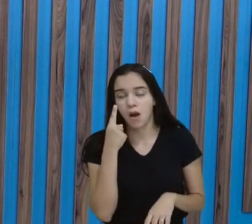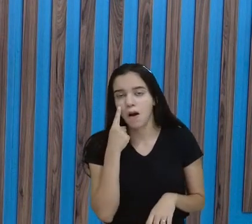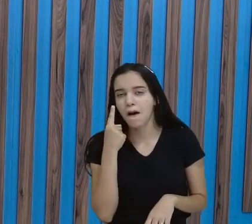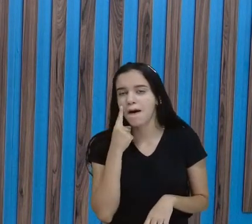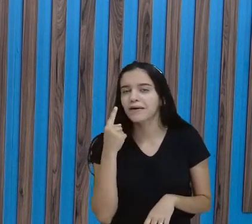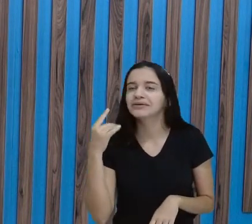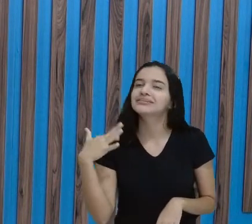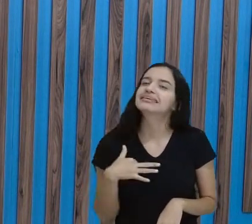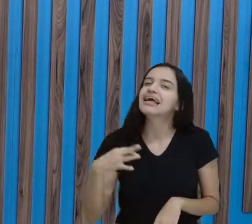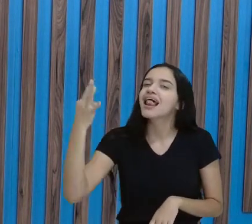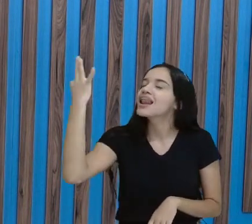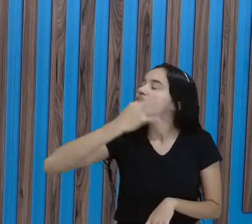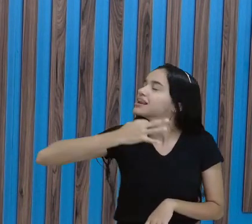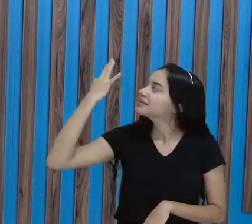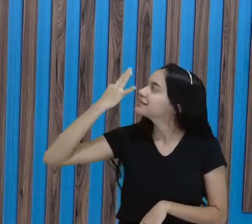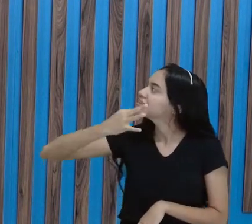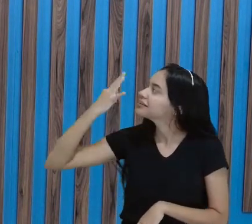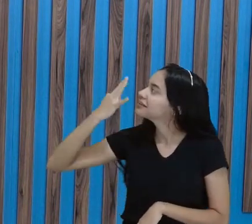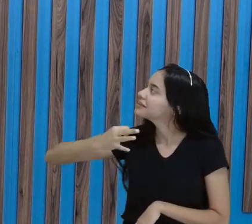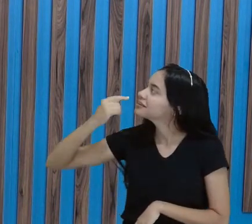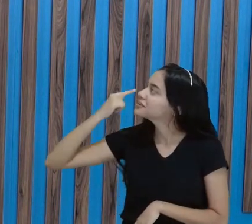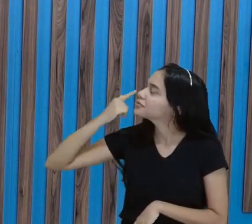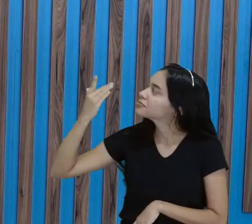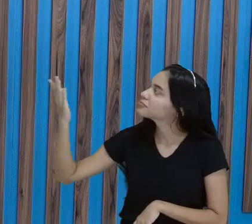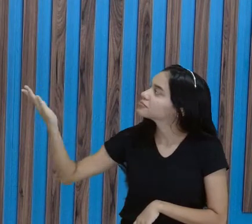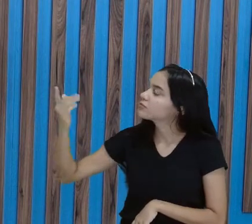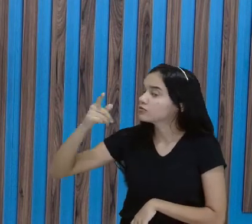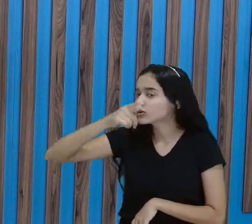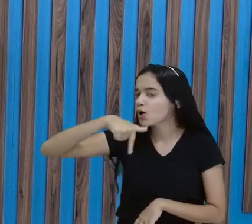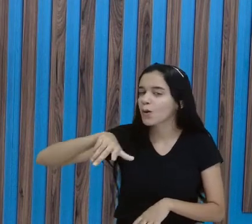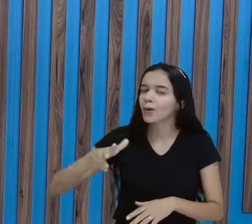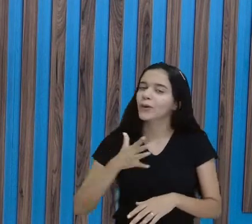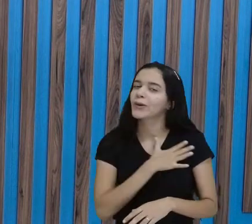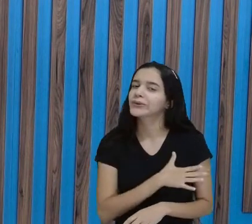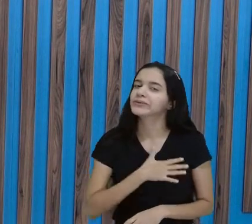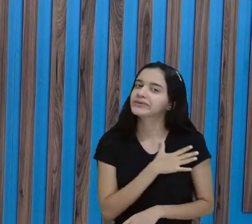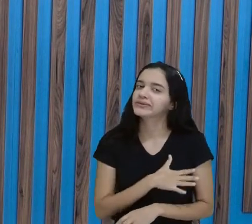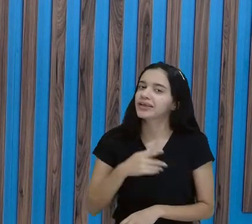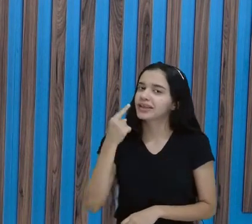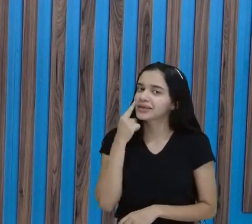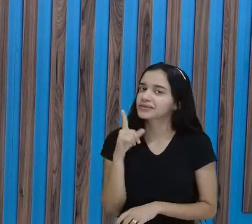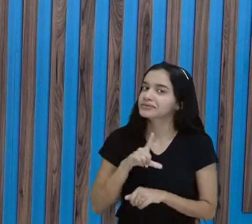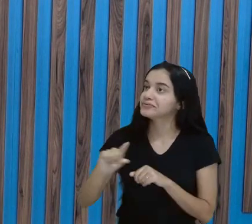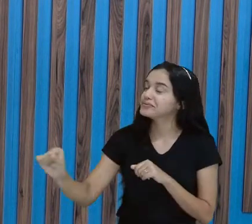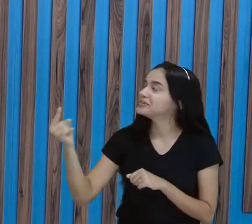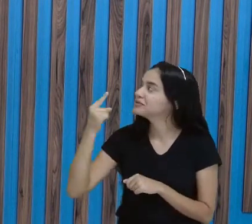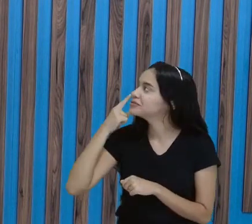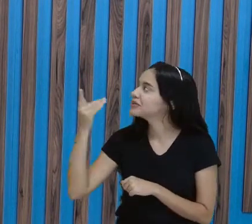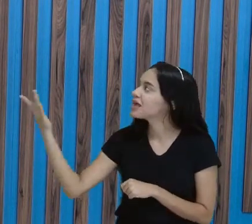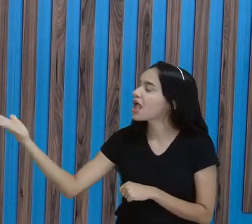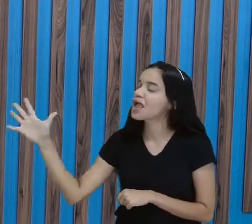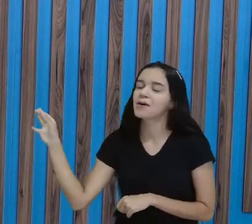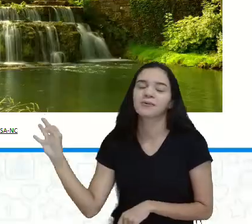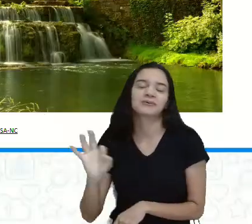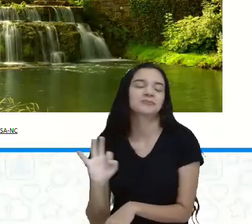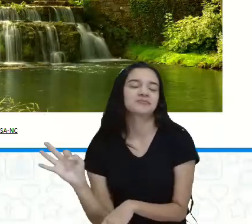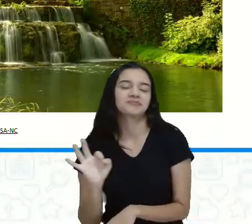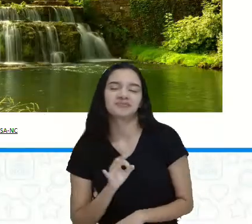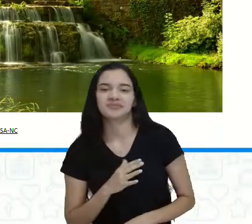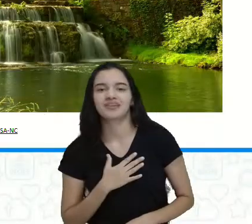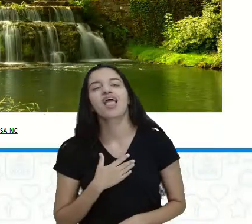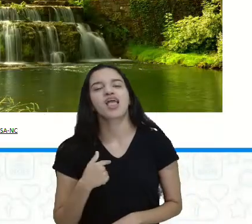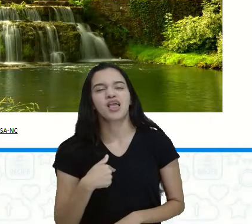paisagem mais linda, né? Quem não gostaria de estar aí agora, nesse local? Adoraria, professora Sandra.